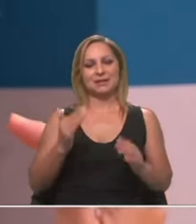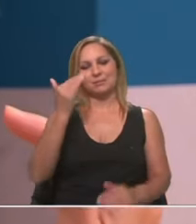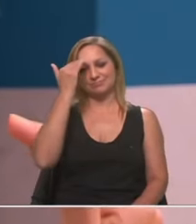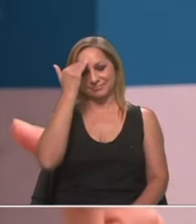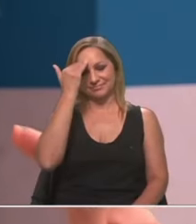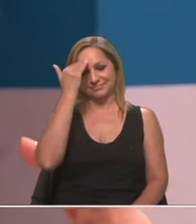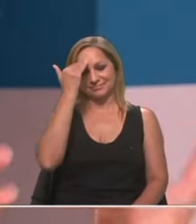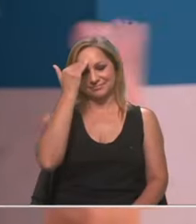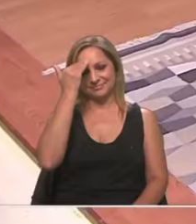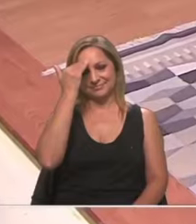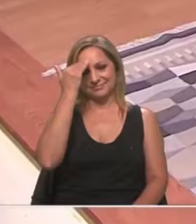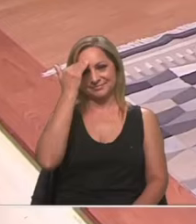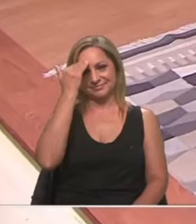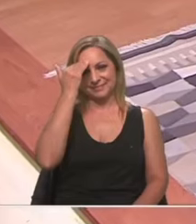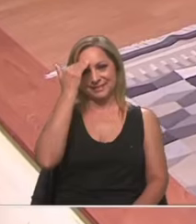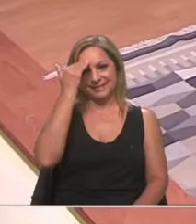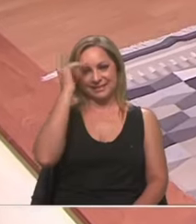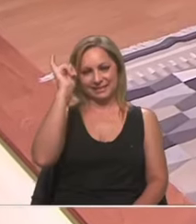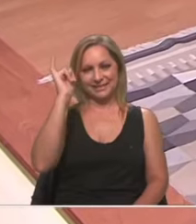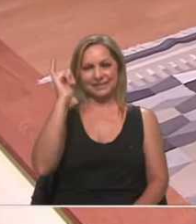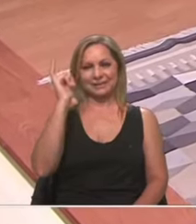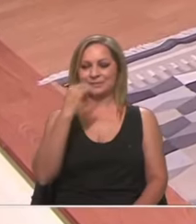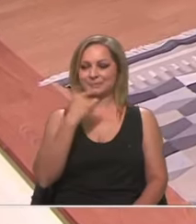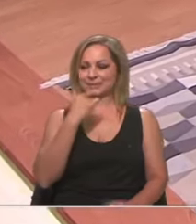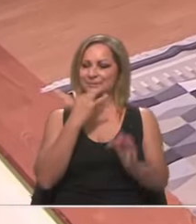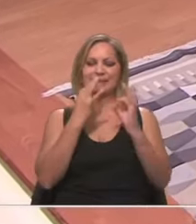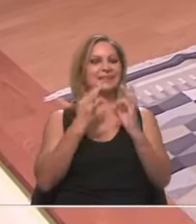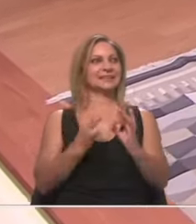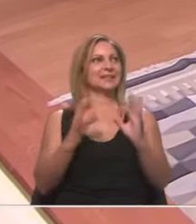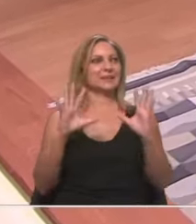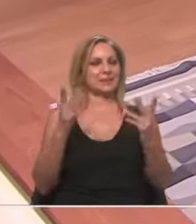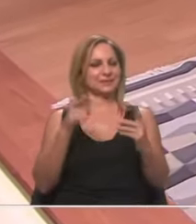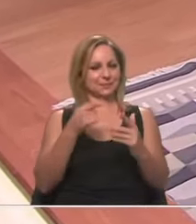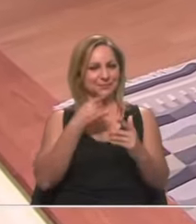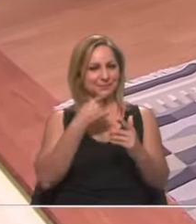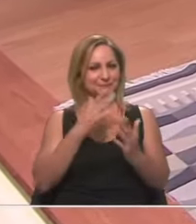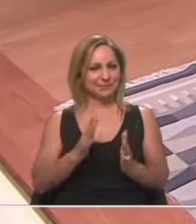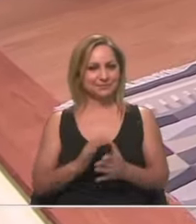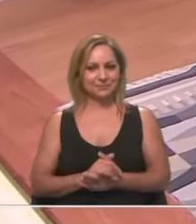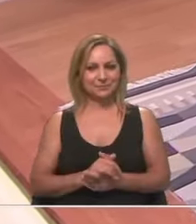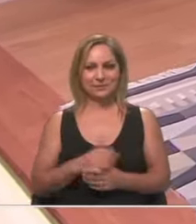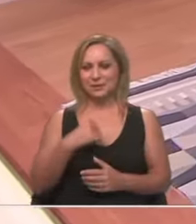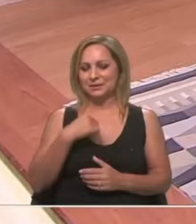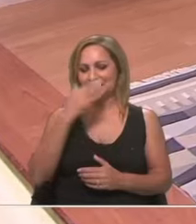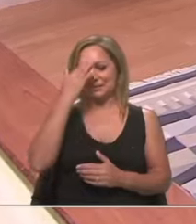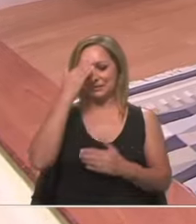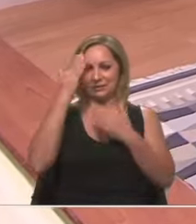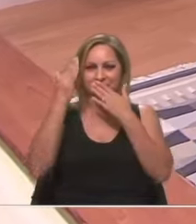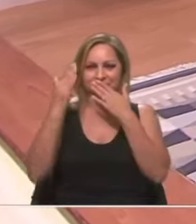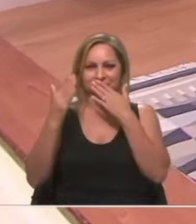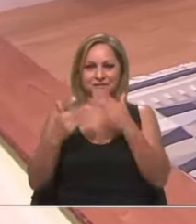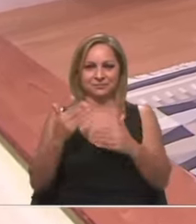conseguiste assentar assim as ideias, perceber exatamente aquilo que aconteceu? Acho que ainda estou